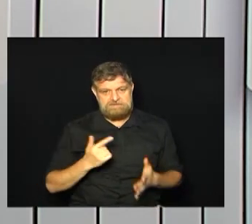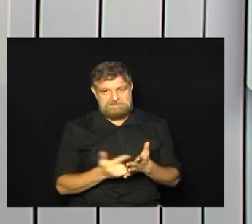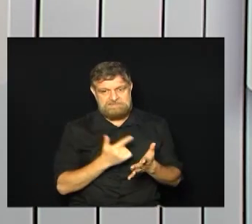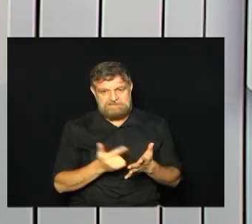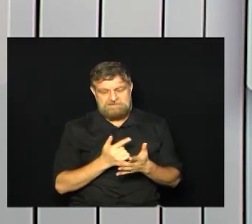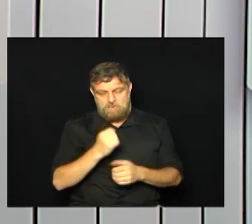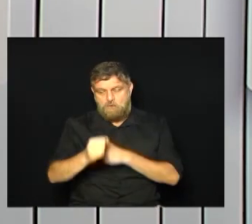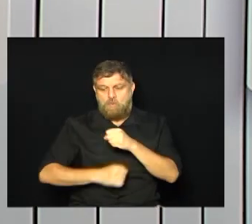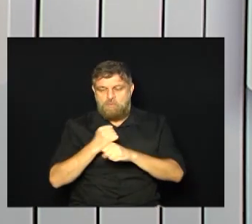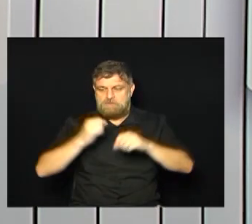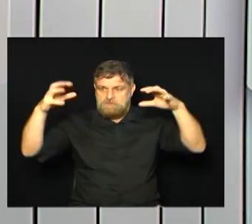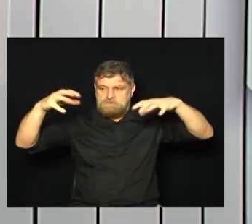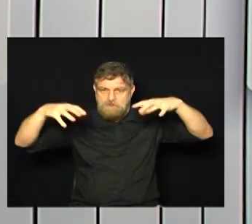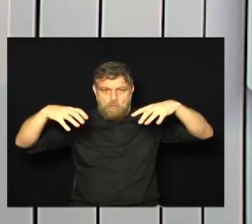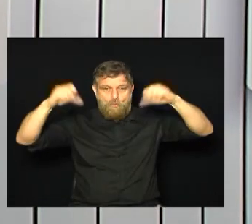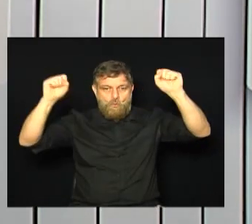que Não Choveu.